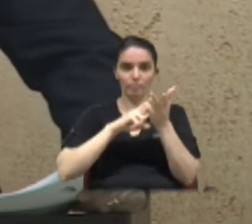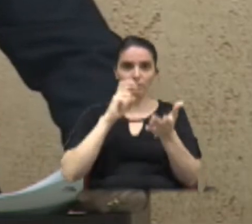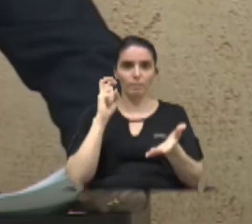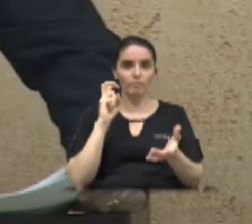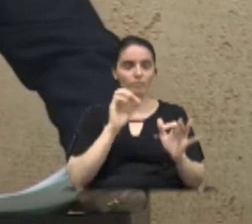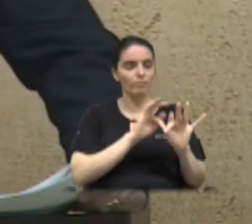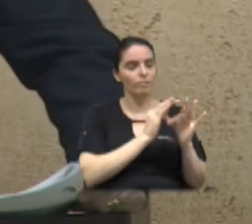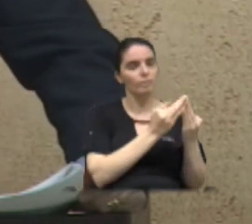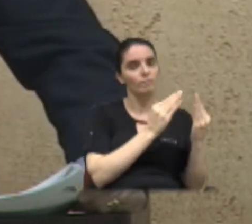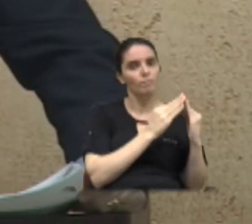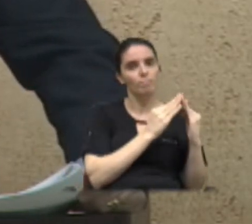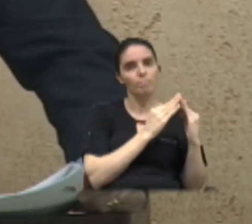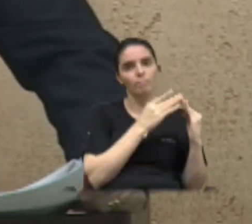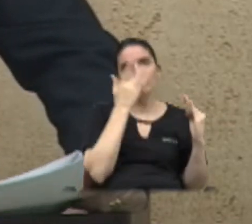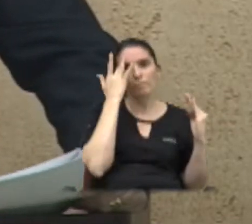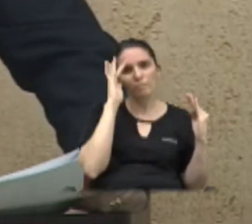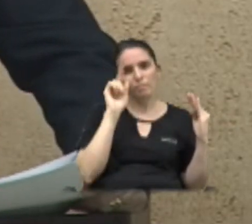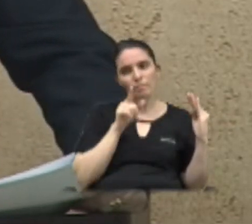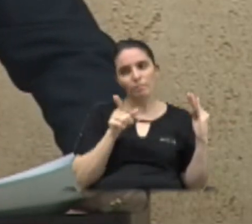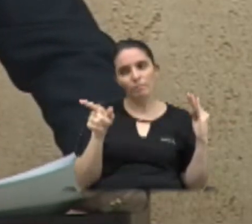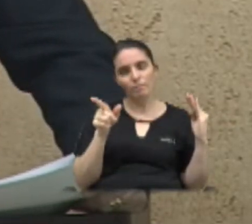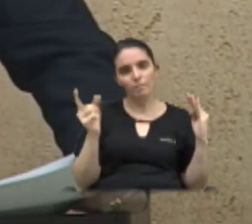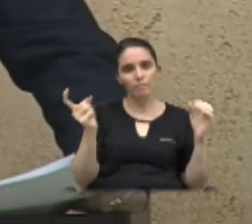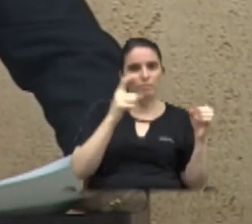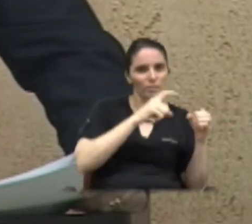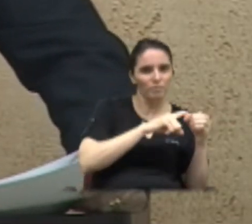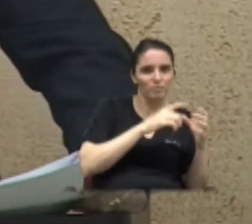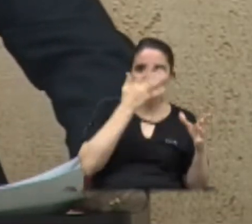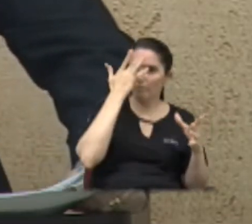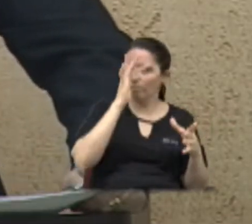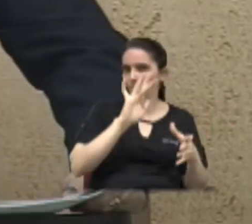dentro de casa não sabe se o pai vai voltar.